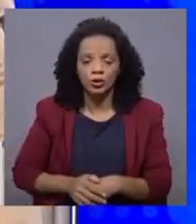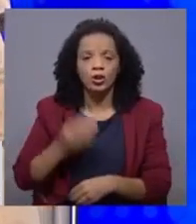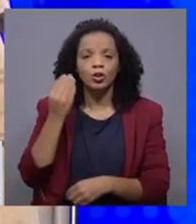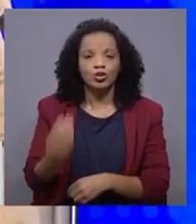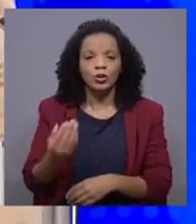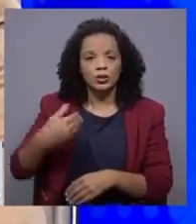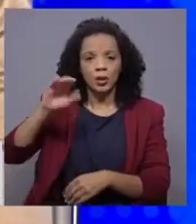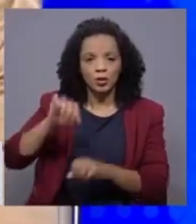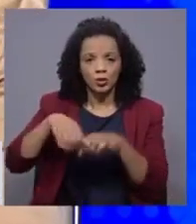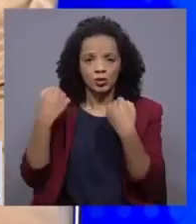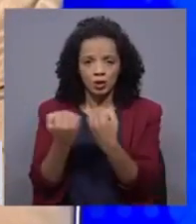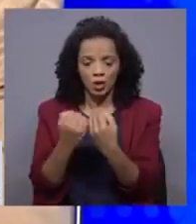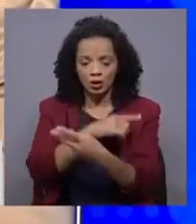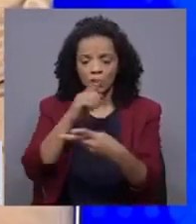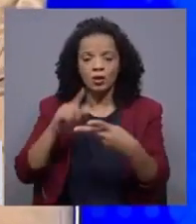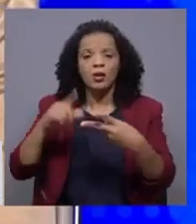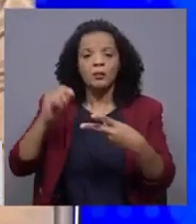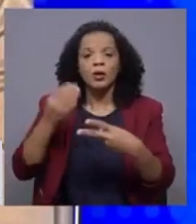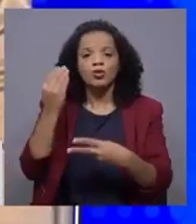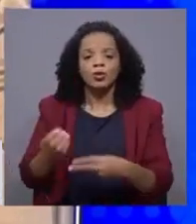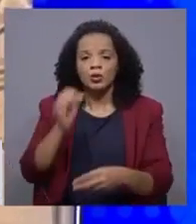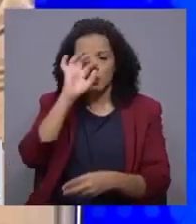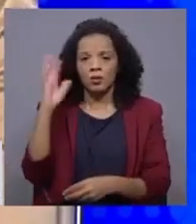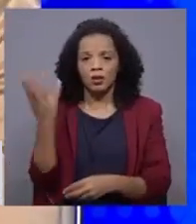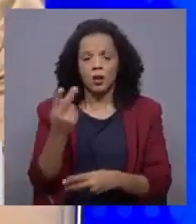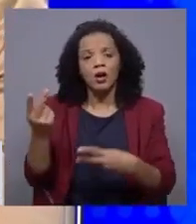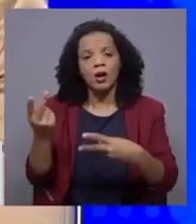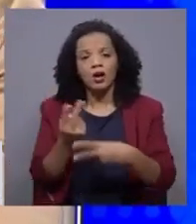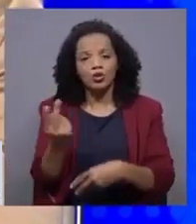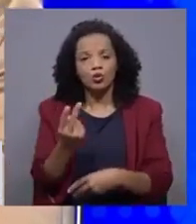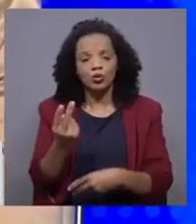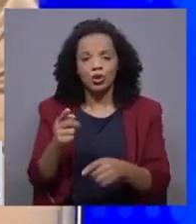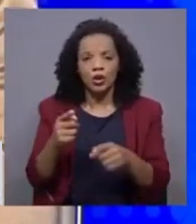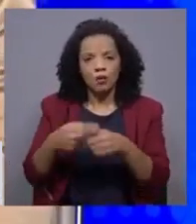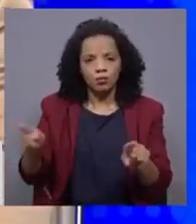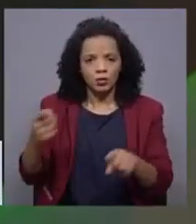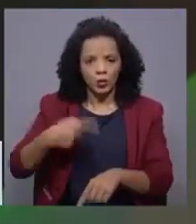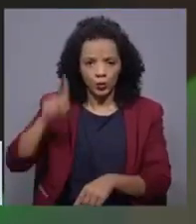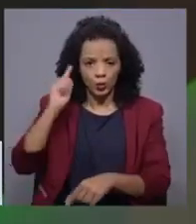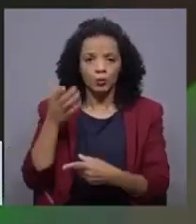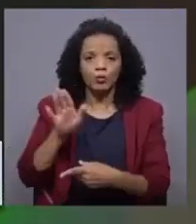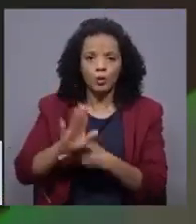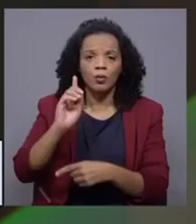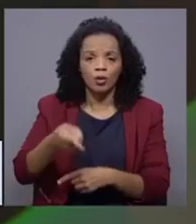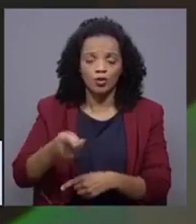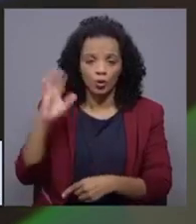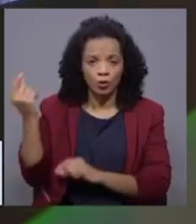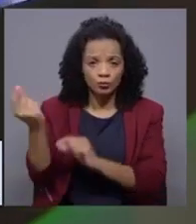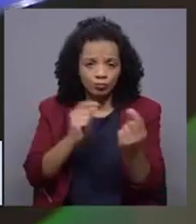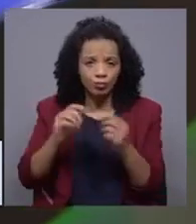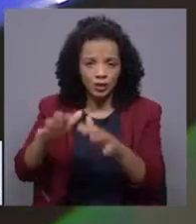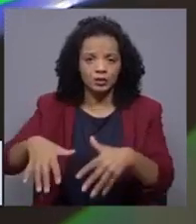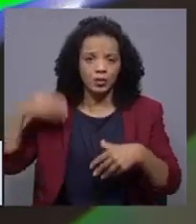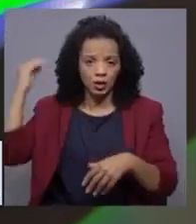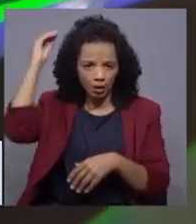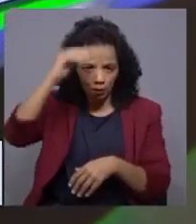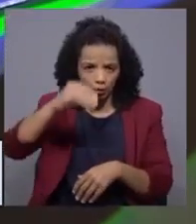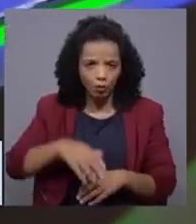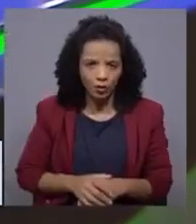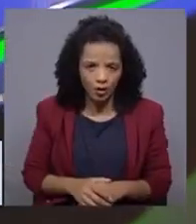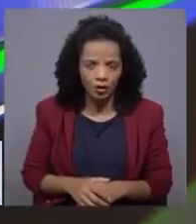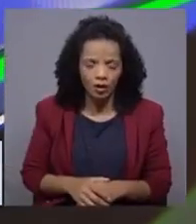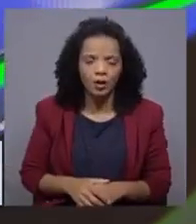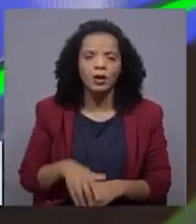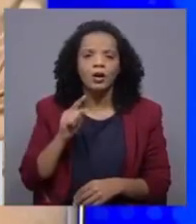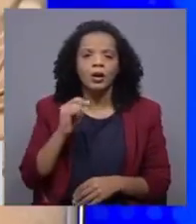justiça social e, por outro lado, uma justiça ambiental. E as duas não têm que ser antagónicas. Exemplo disso foi quando se discutiu na Assembleia da República